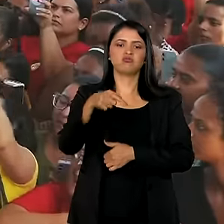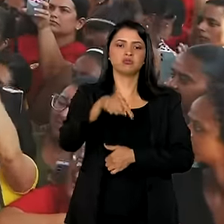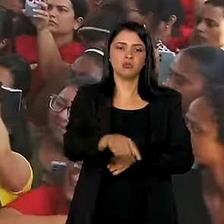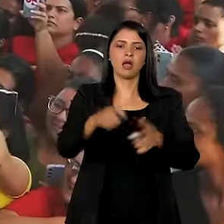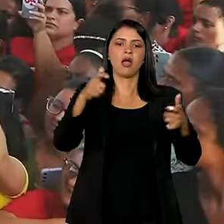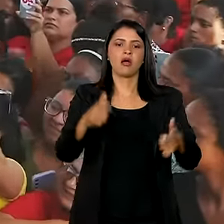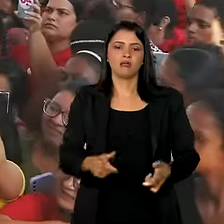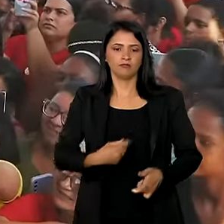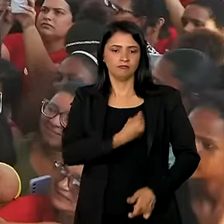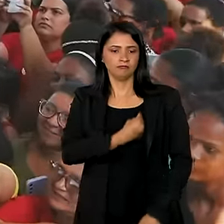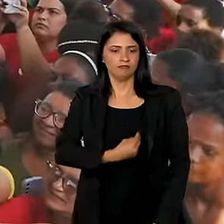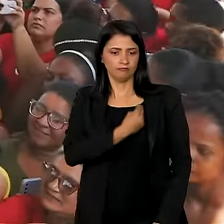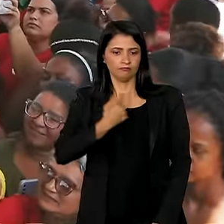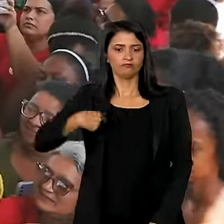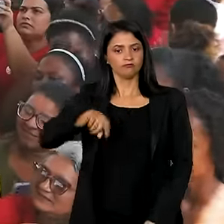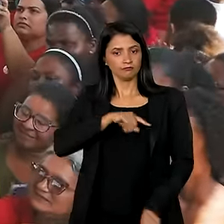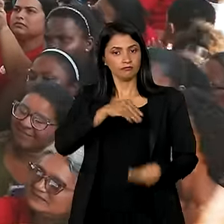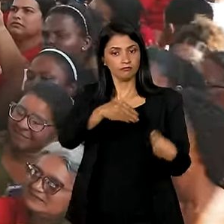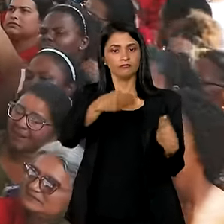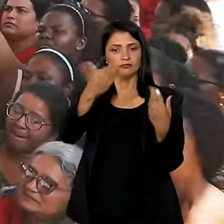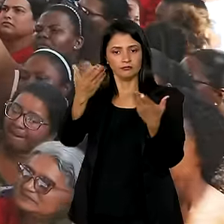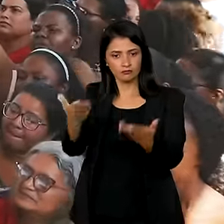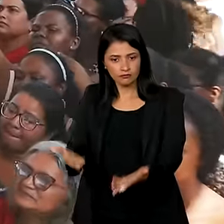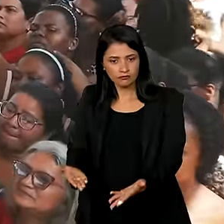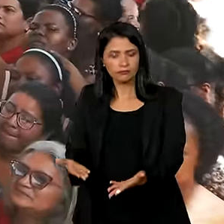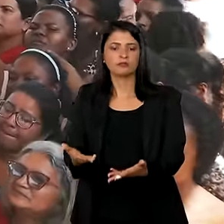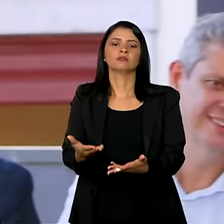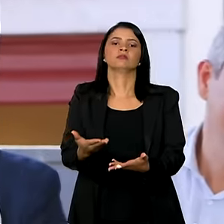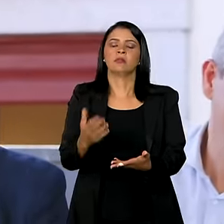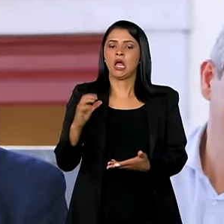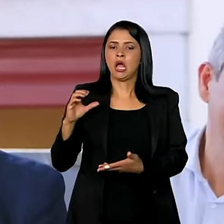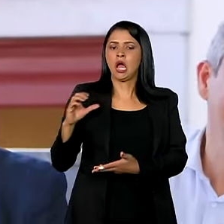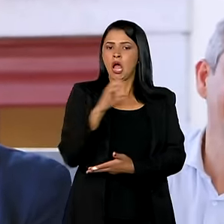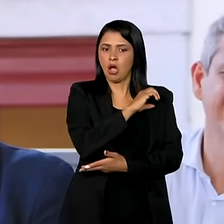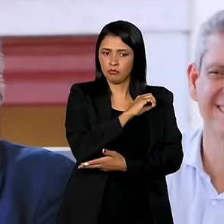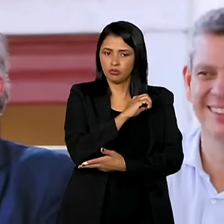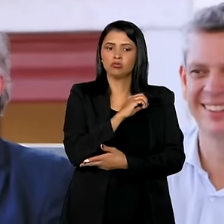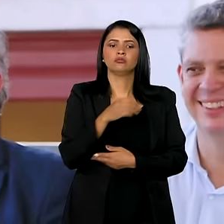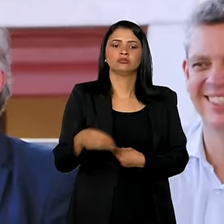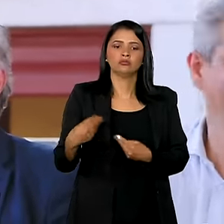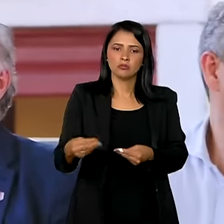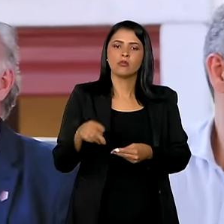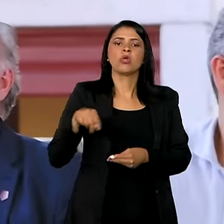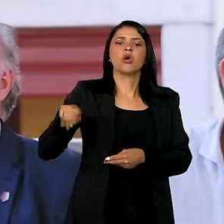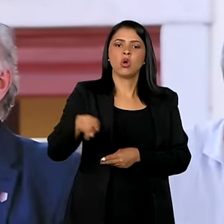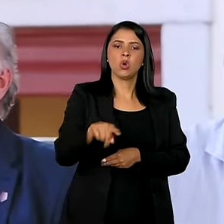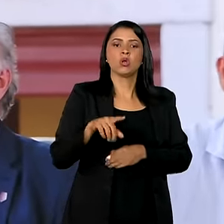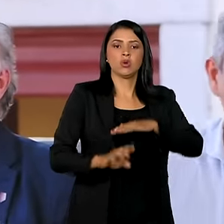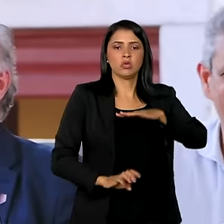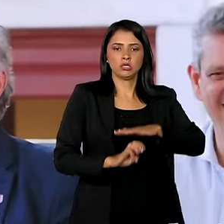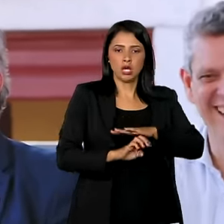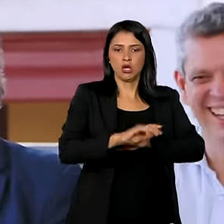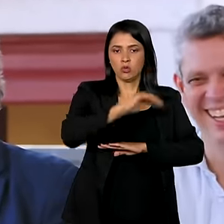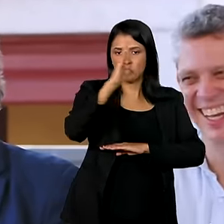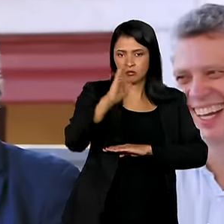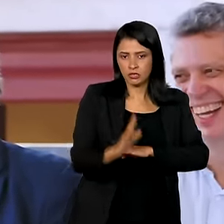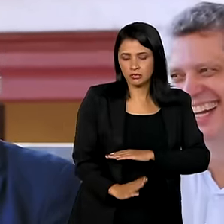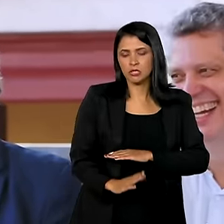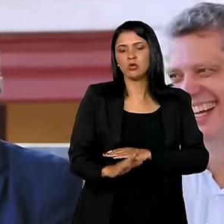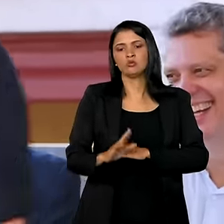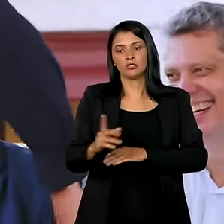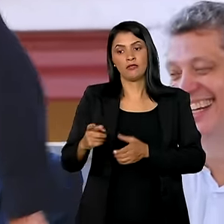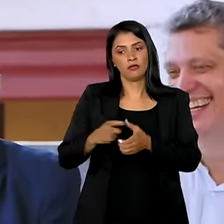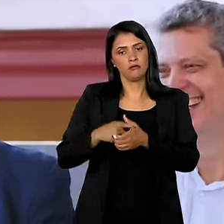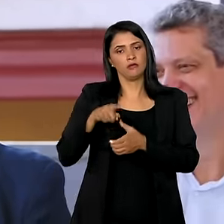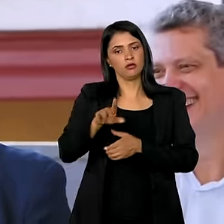e nós vamos dar a vocês, com muita rapidez, aquilo que o Estado brasileiro está devendo